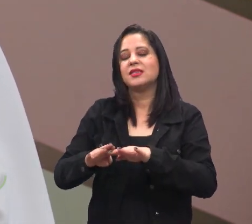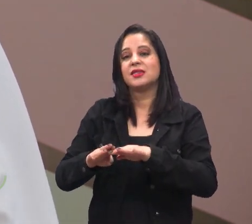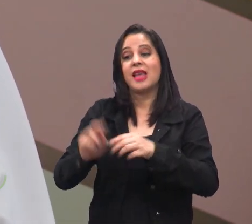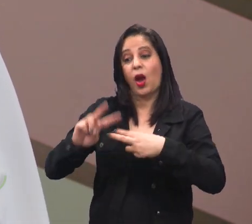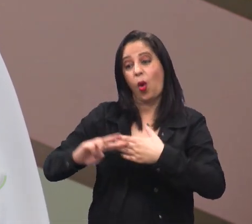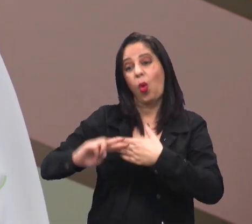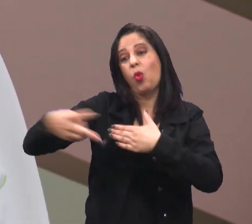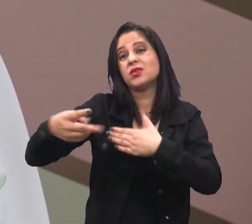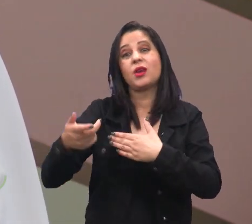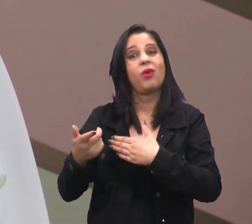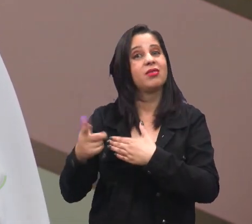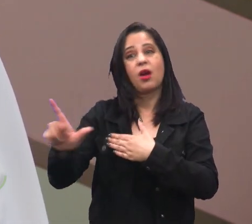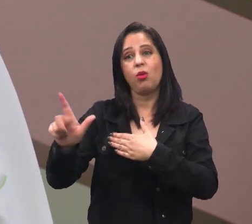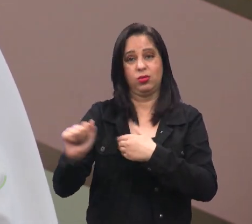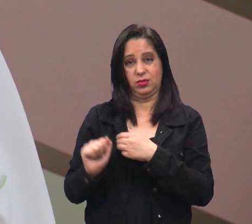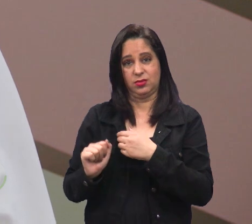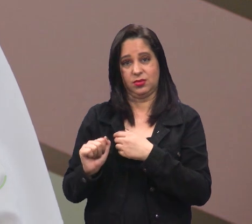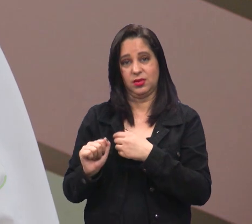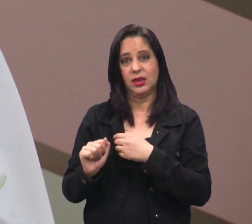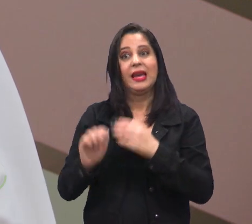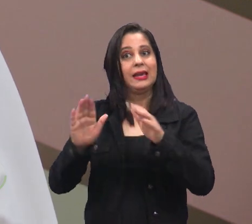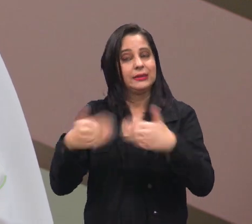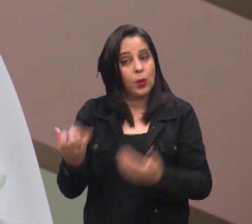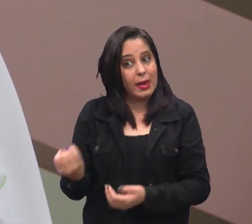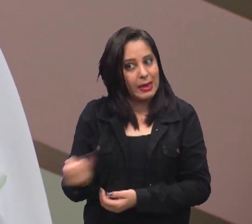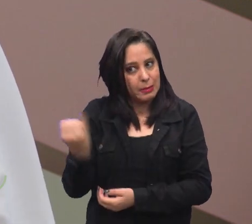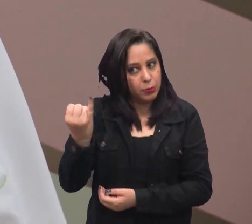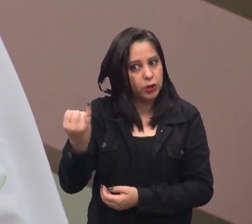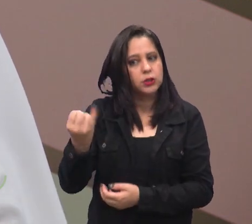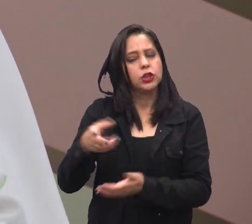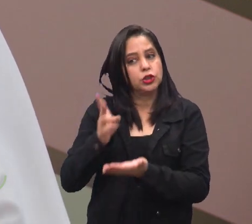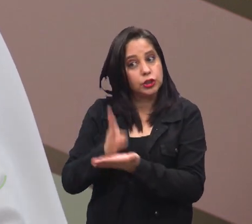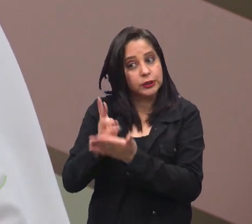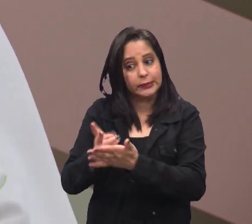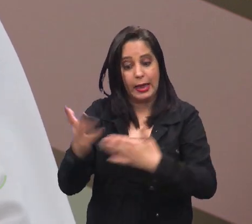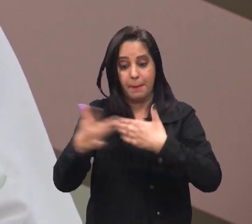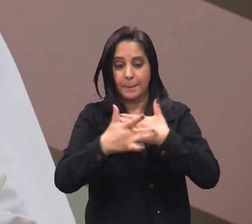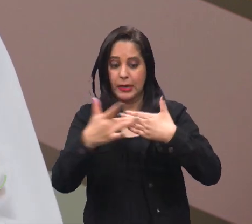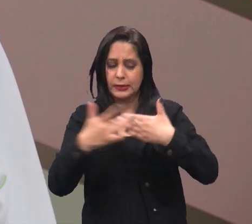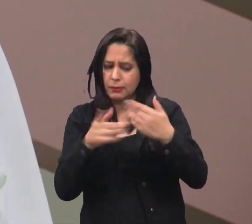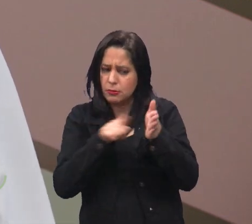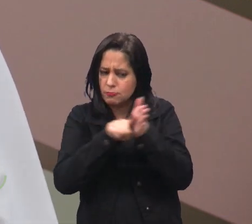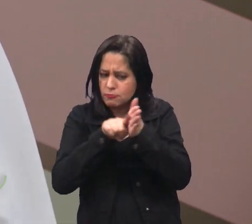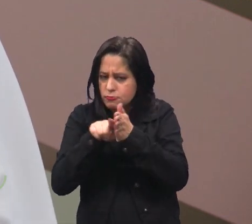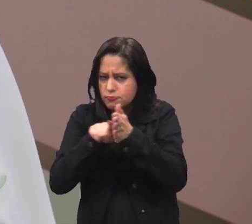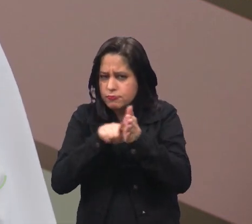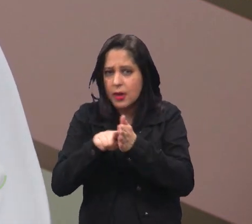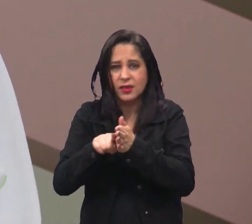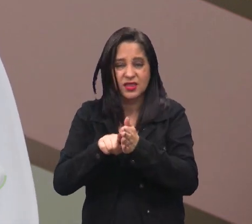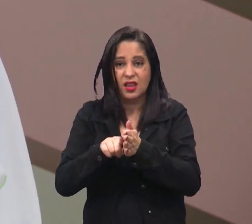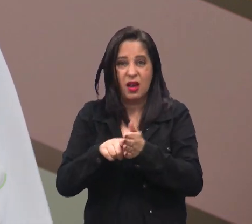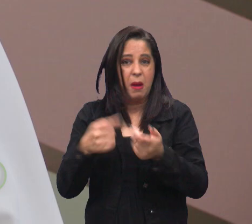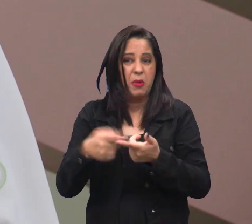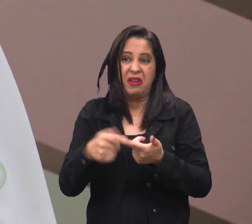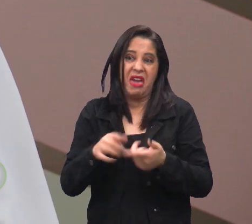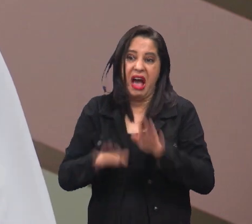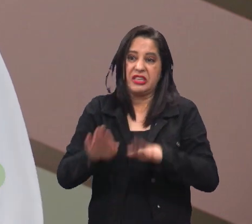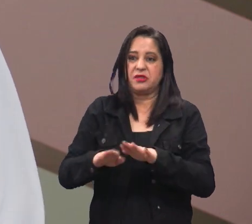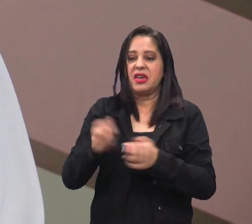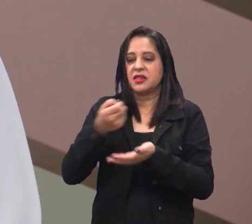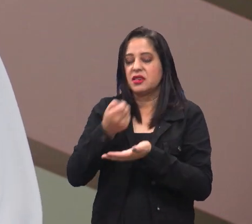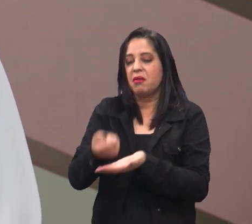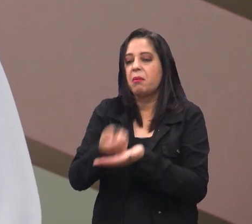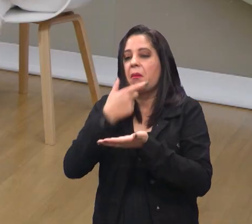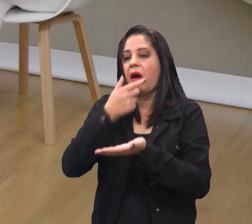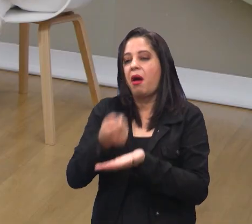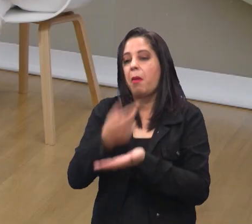outra hemoglobinopatia. Então é importante fazer o diagnóstico, porque muitas vezes aquela reposição não é adequada.